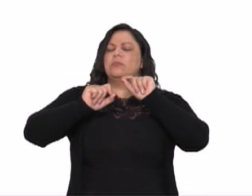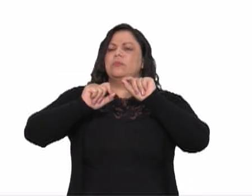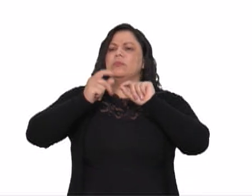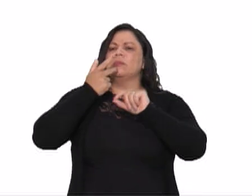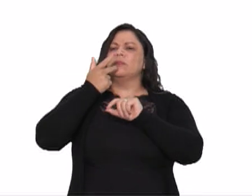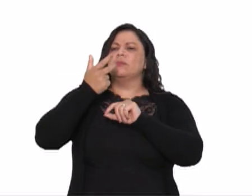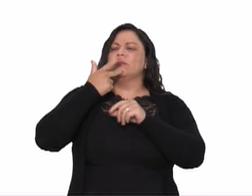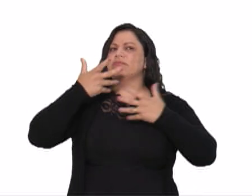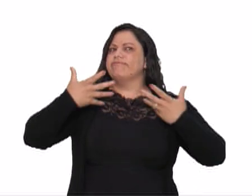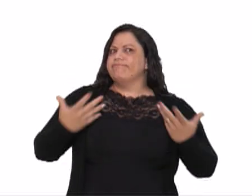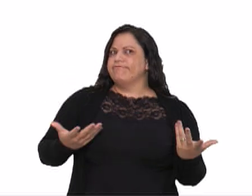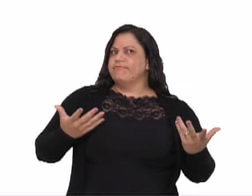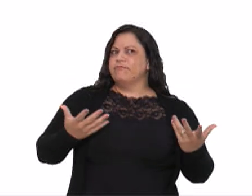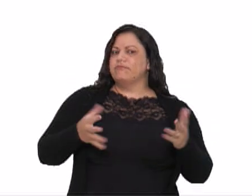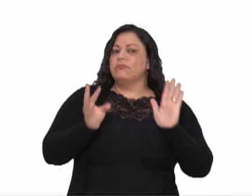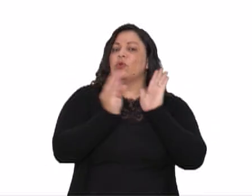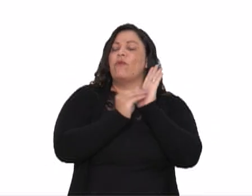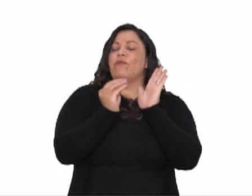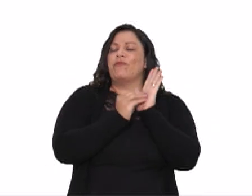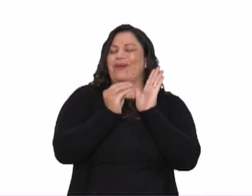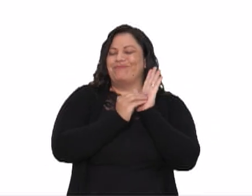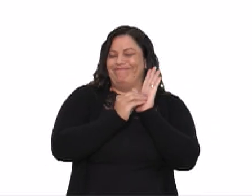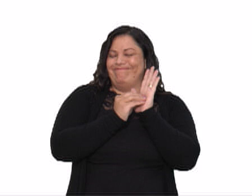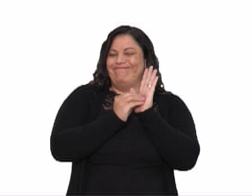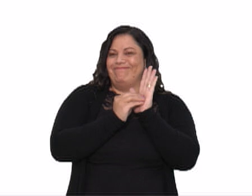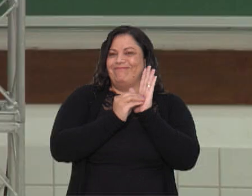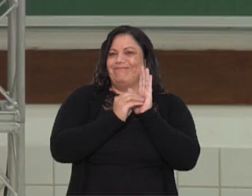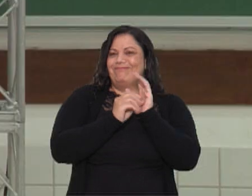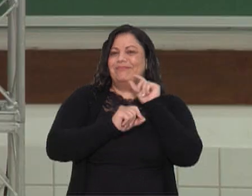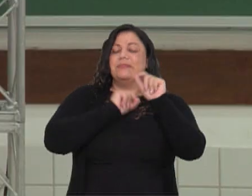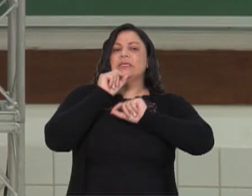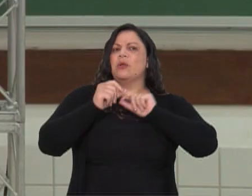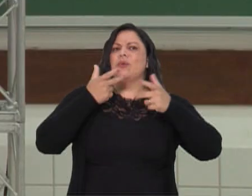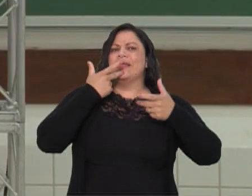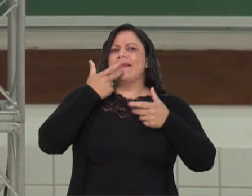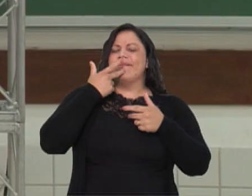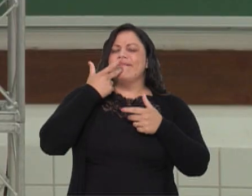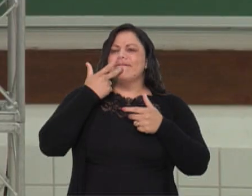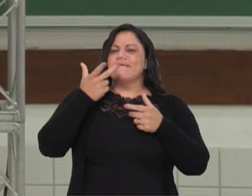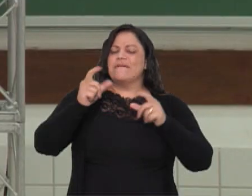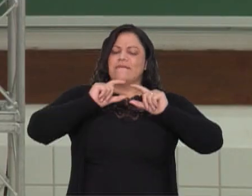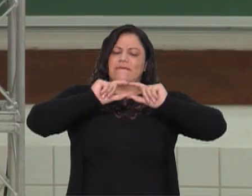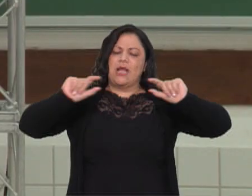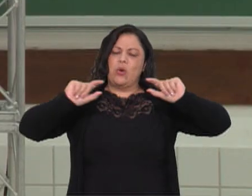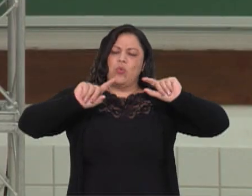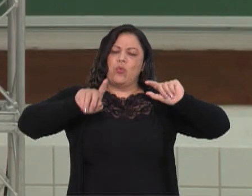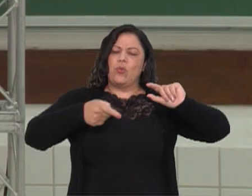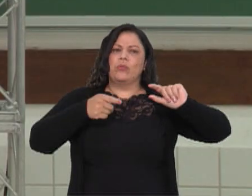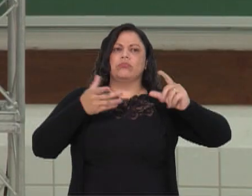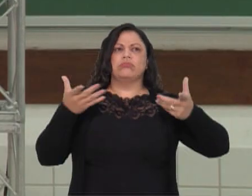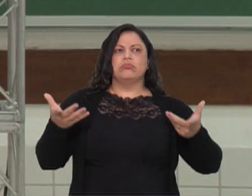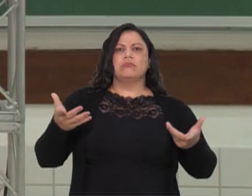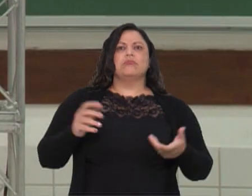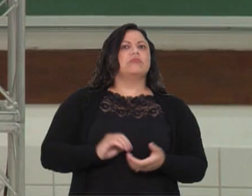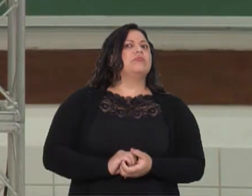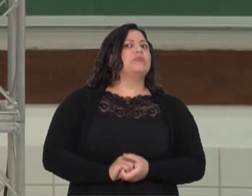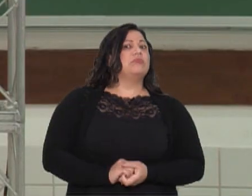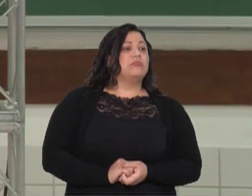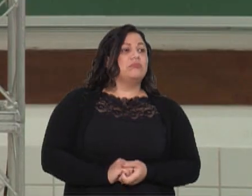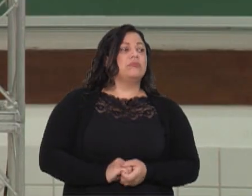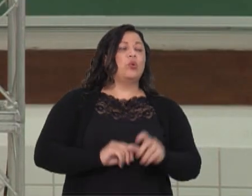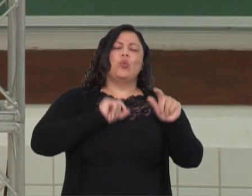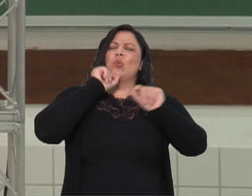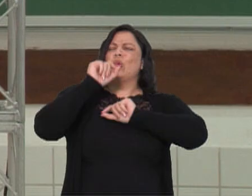é uma citação incompleta? Alguém falou alguma coisa e ele tirou um trecho. O que